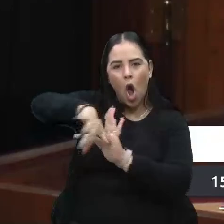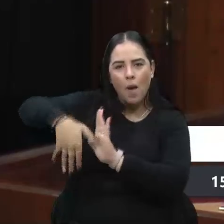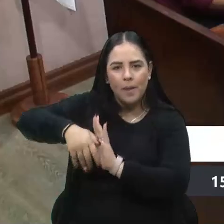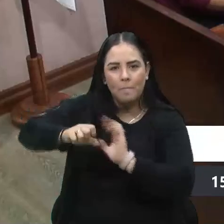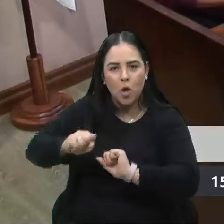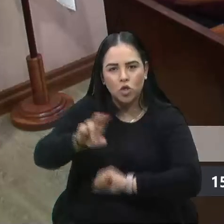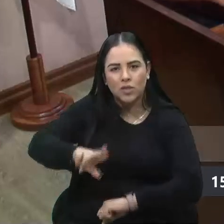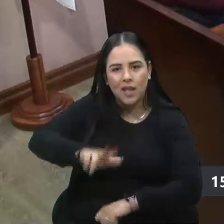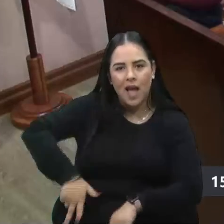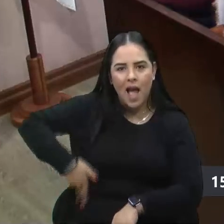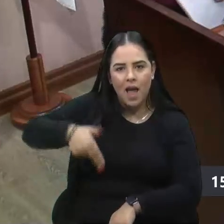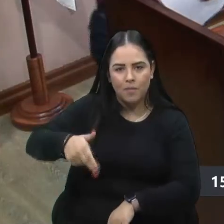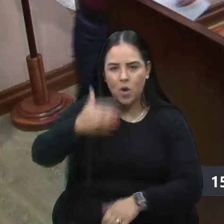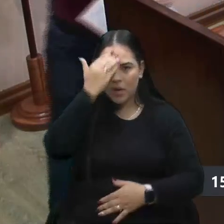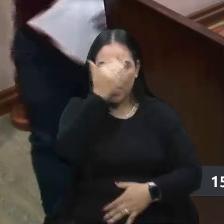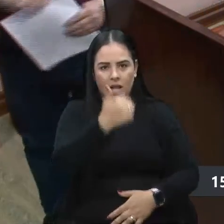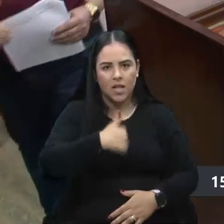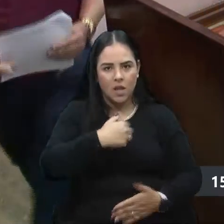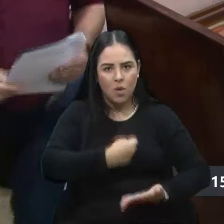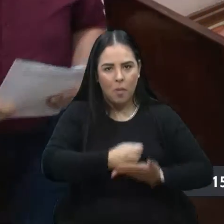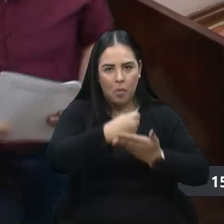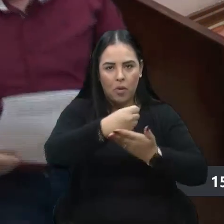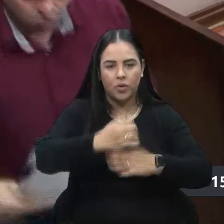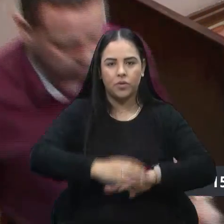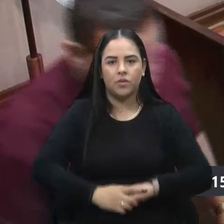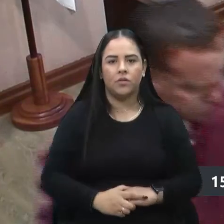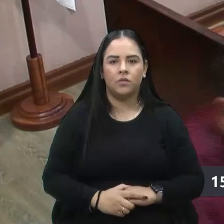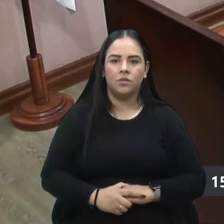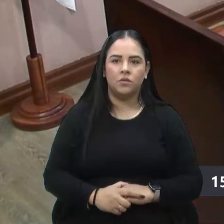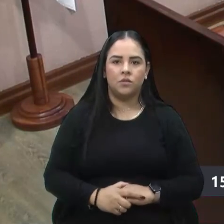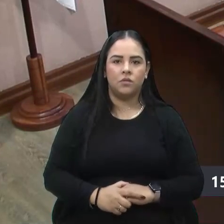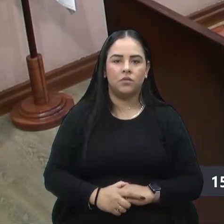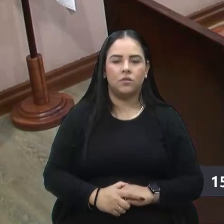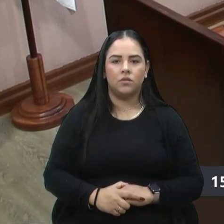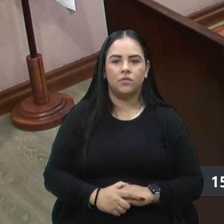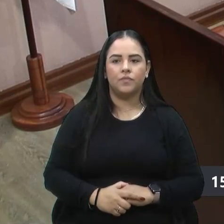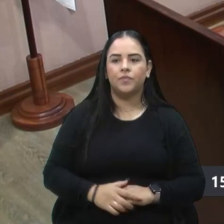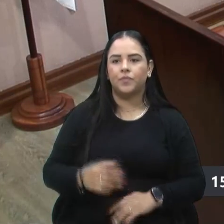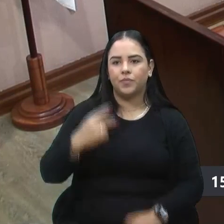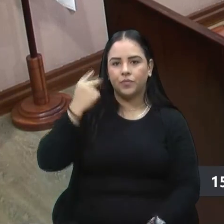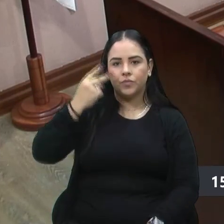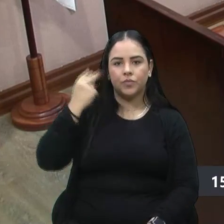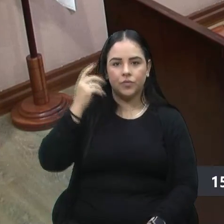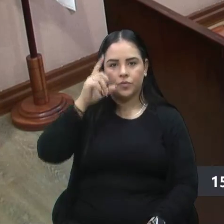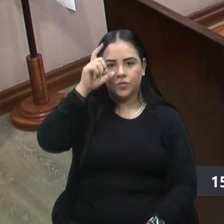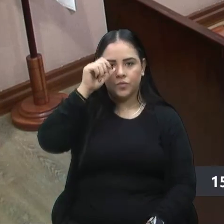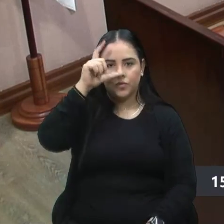apoio. Vereador Stalco.